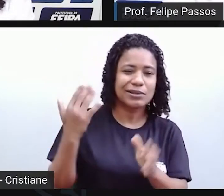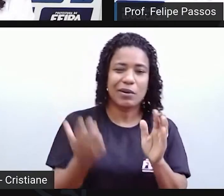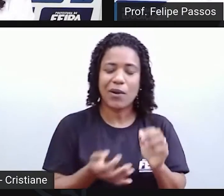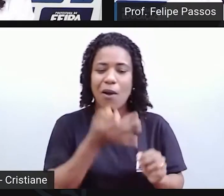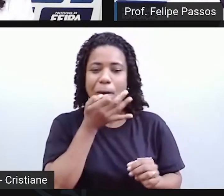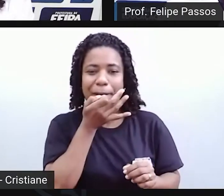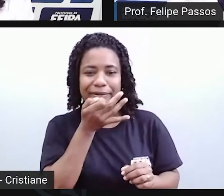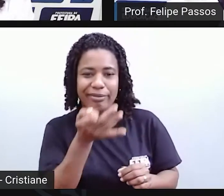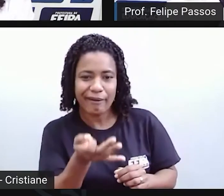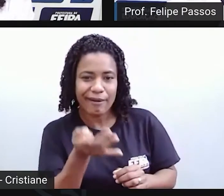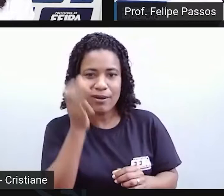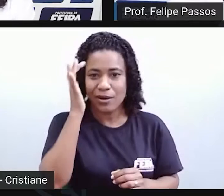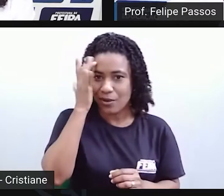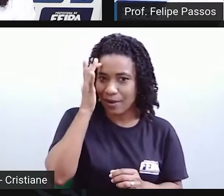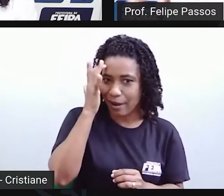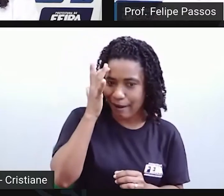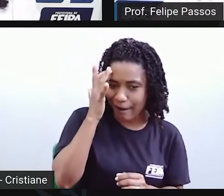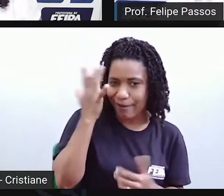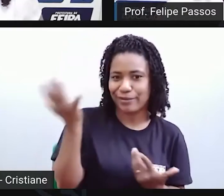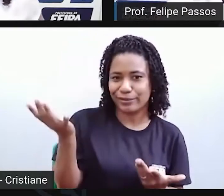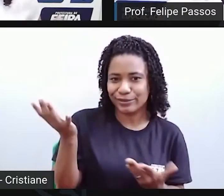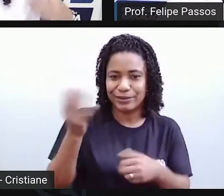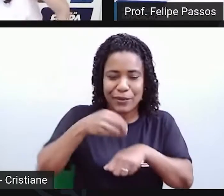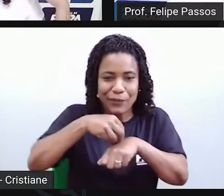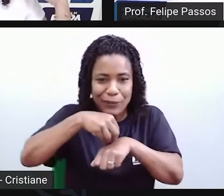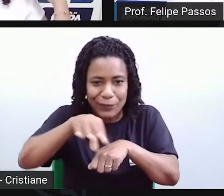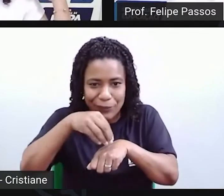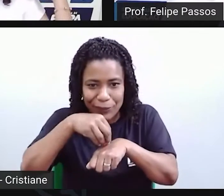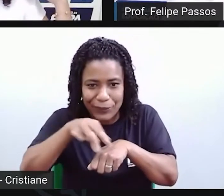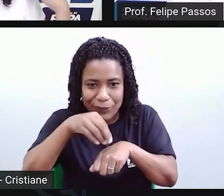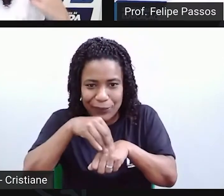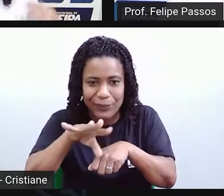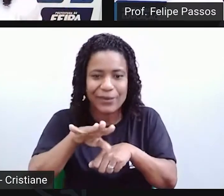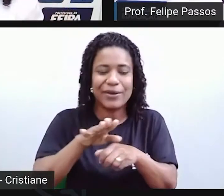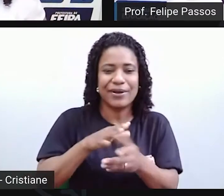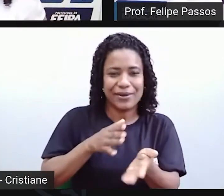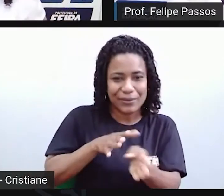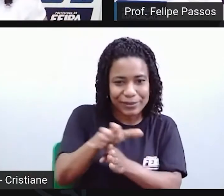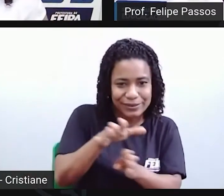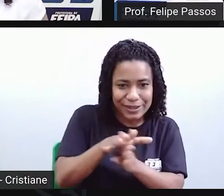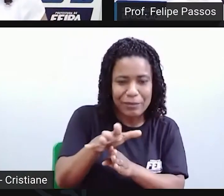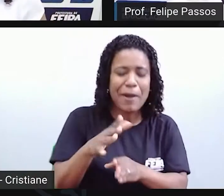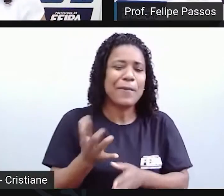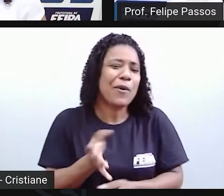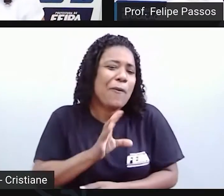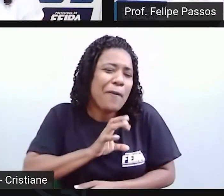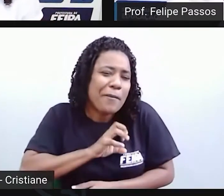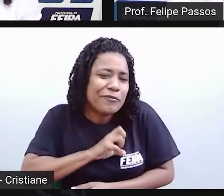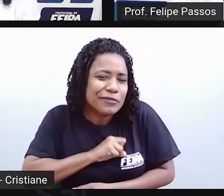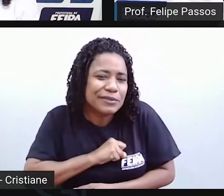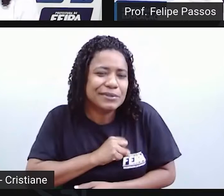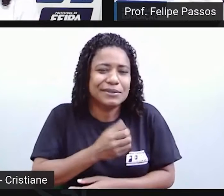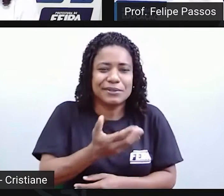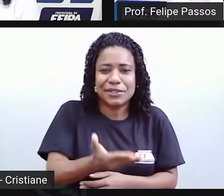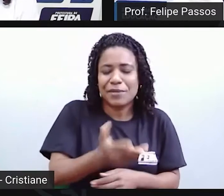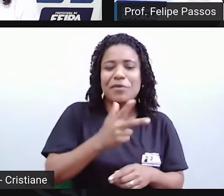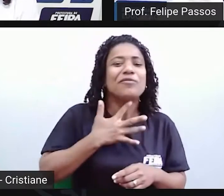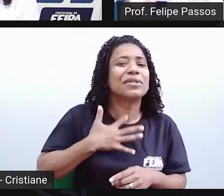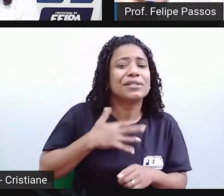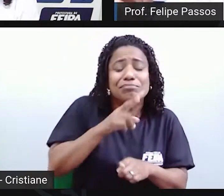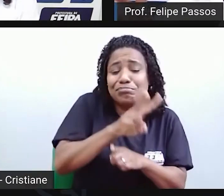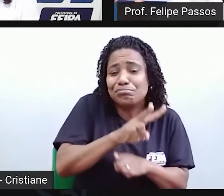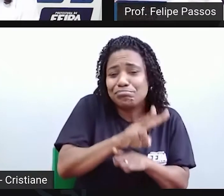falava, tô falando isso aqui por amor, né? Porque eu te amo, porque eu quero te proteger. E aí, de repente, na internet,